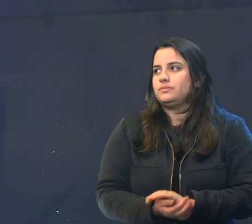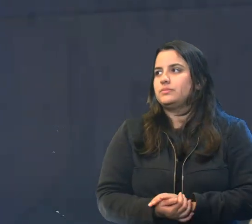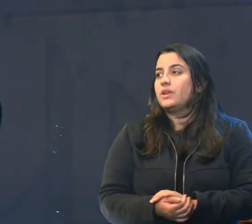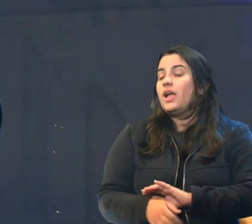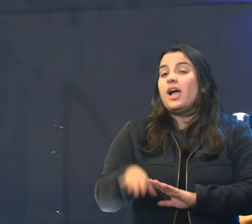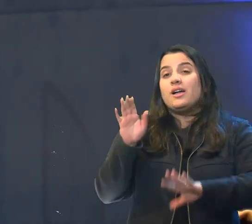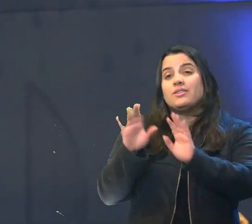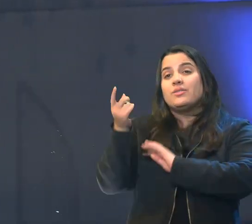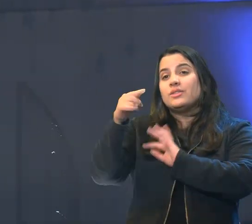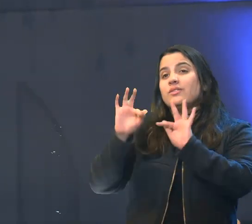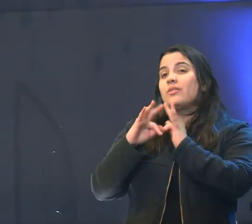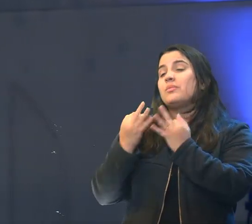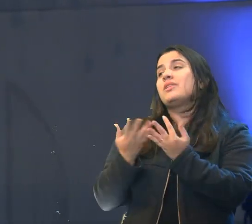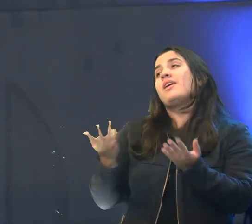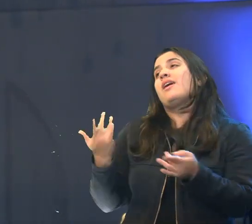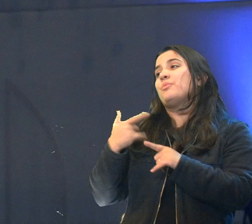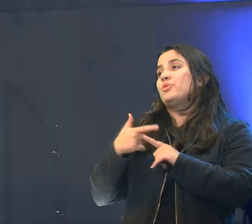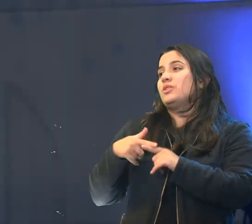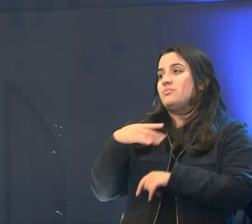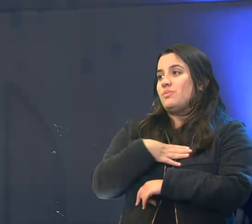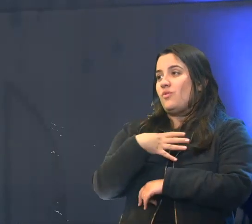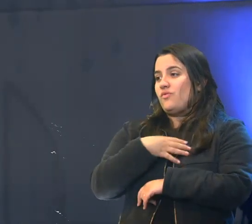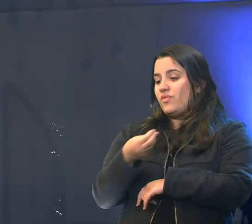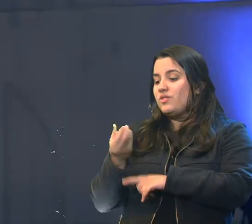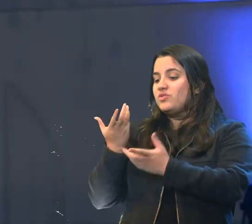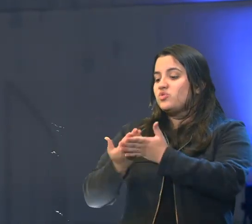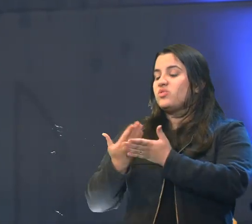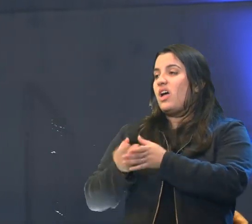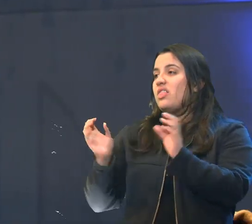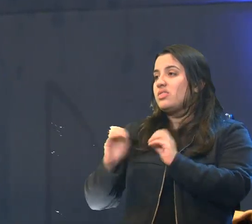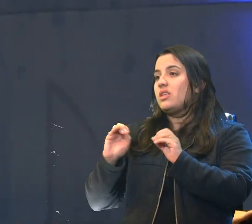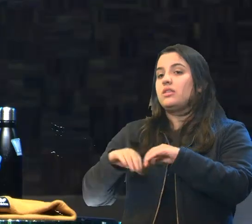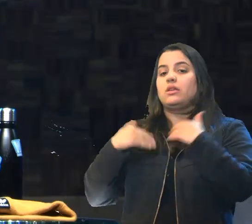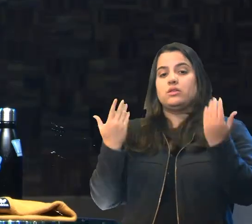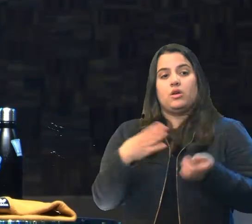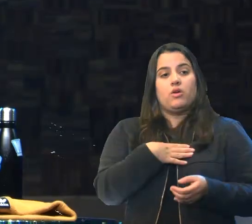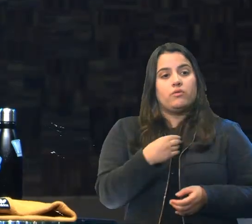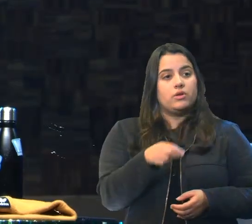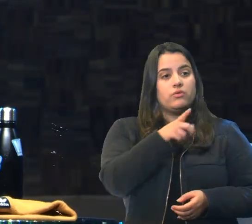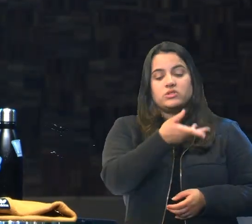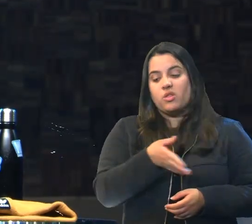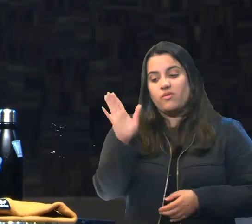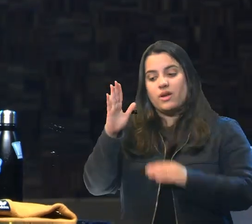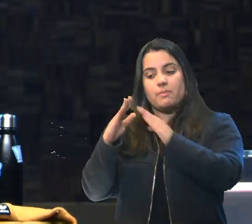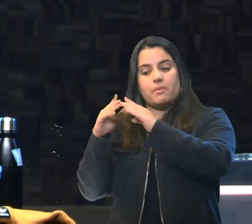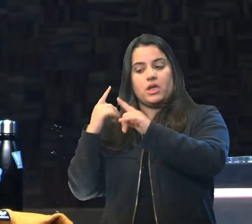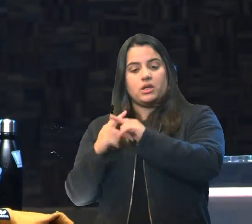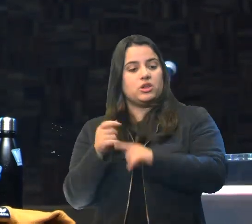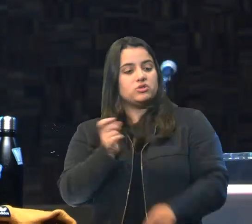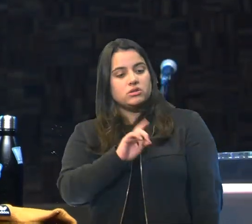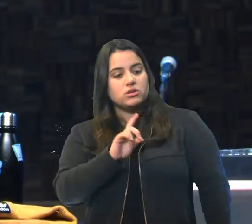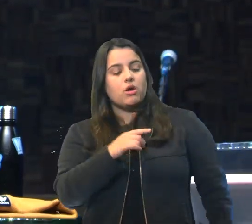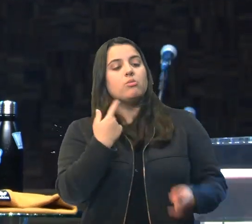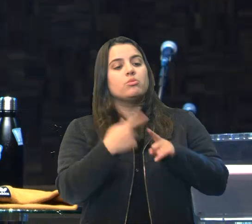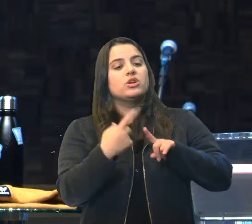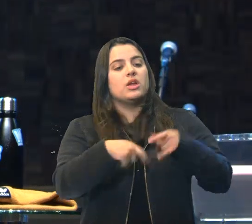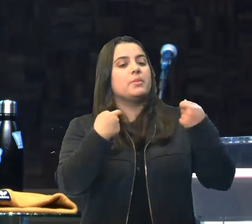Às vezes os pais falam assim, meu filho não está estudando, então filho, você não vai para a igreja até ir bem em física.